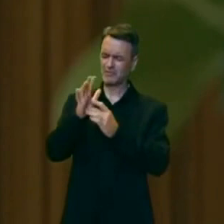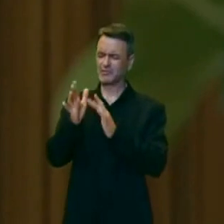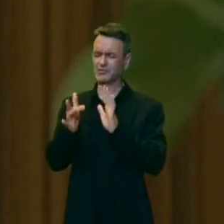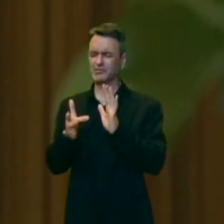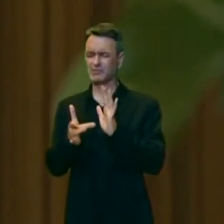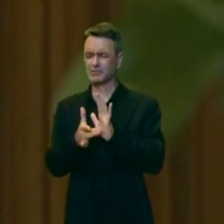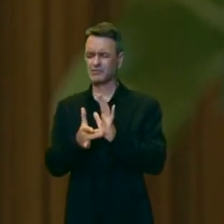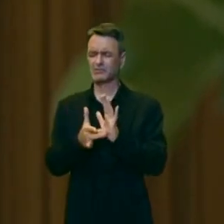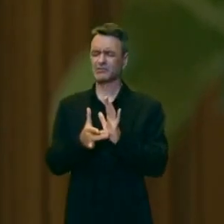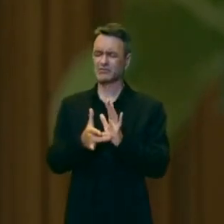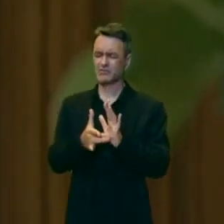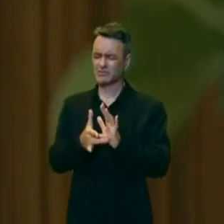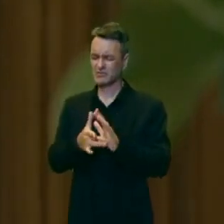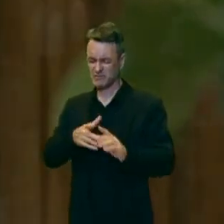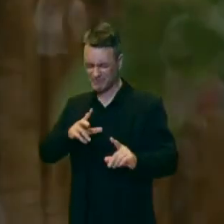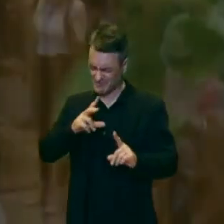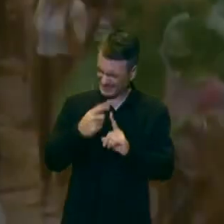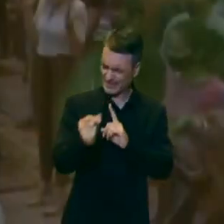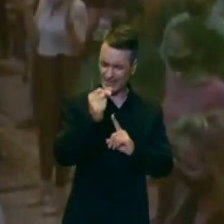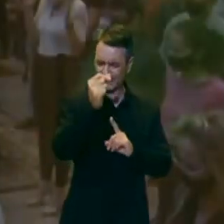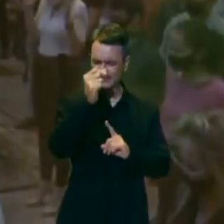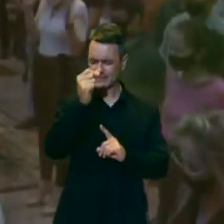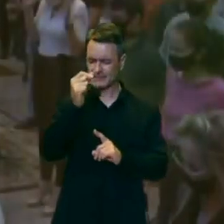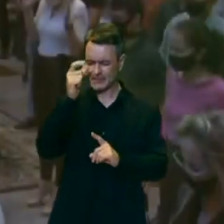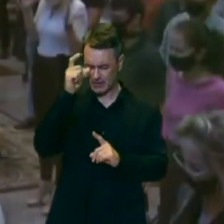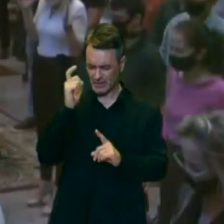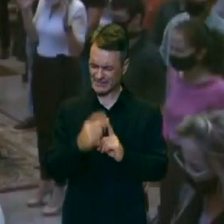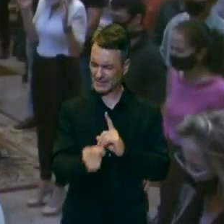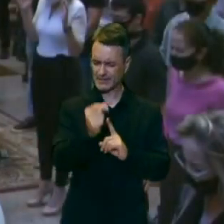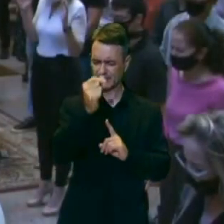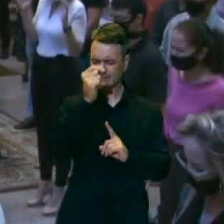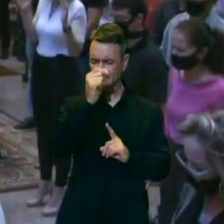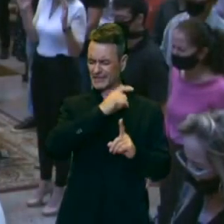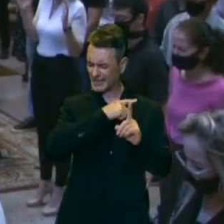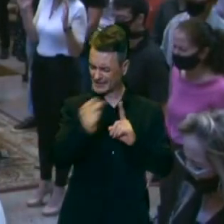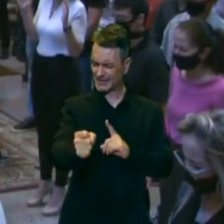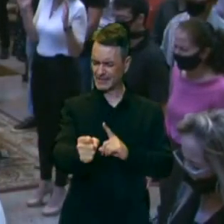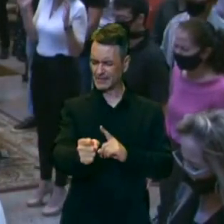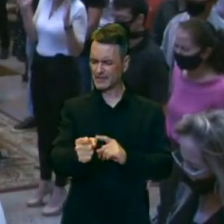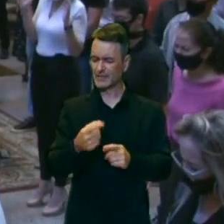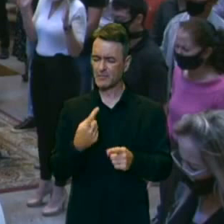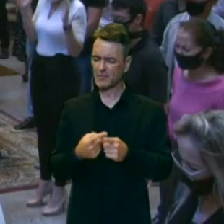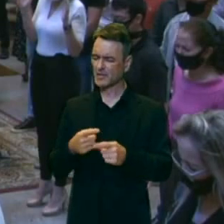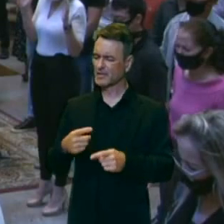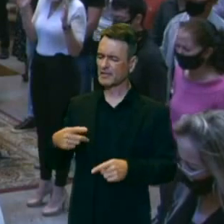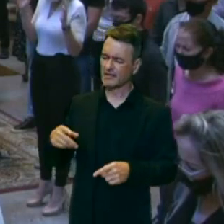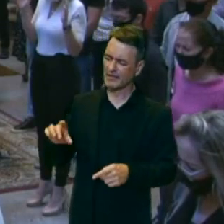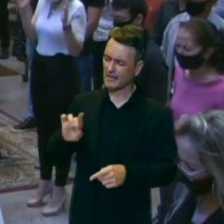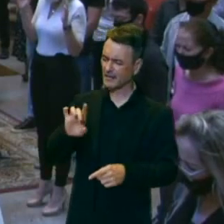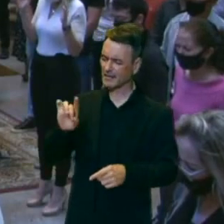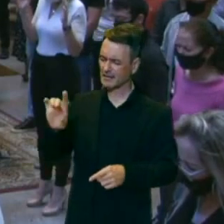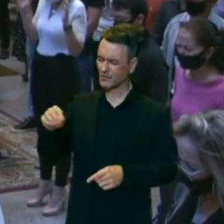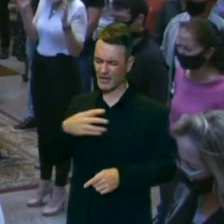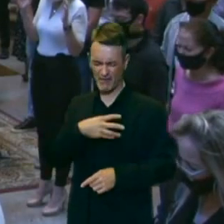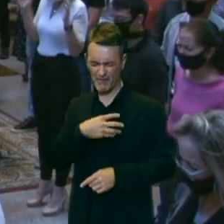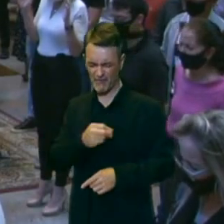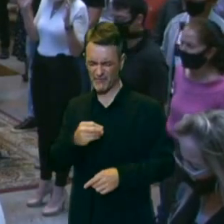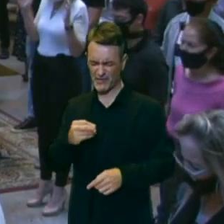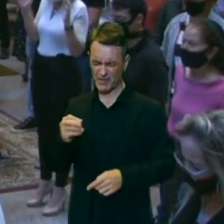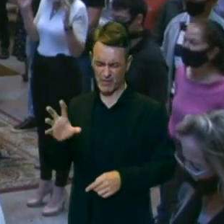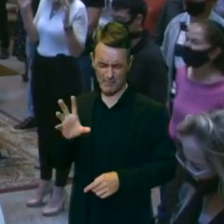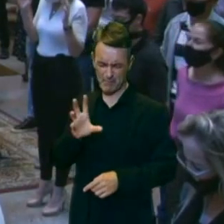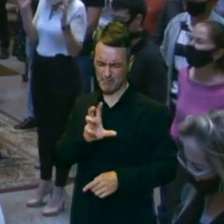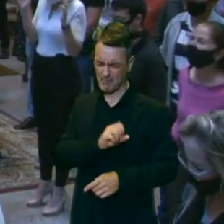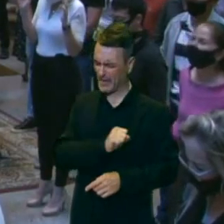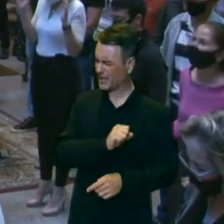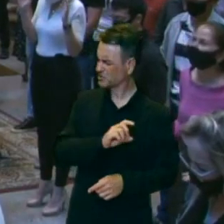Jesus, está repreendido, Satanás, porque esses são filhos amados do Deus vivo, selados